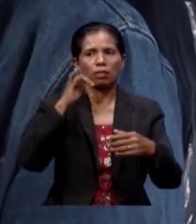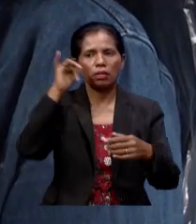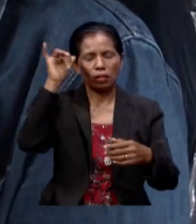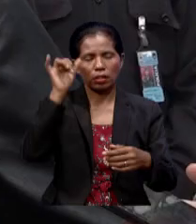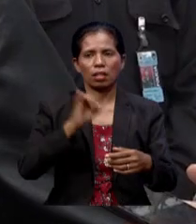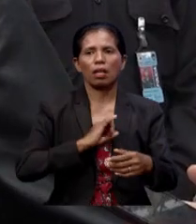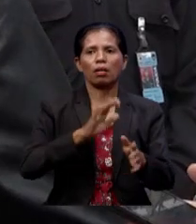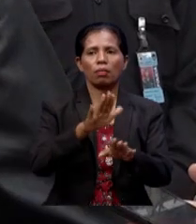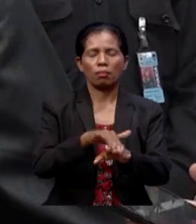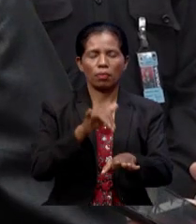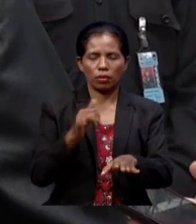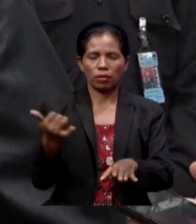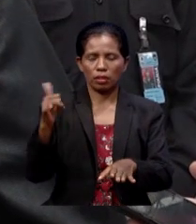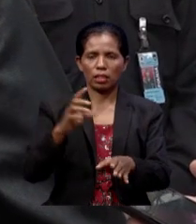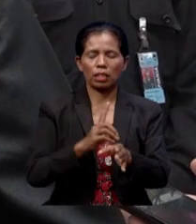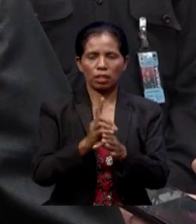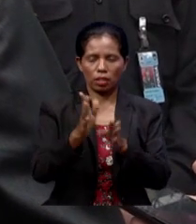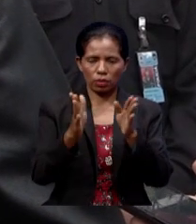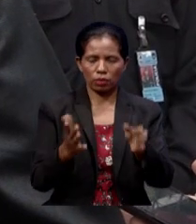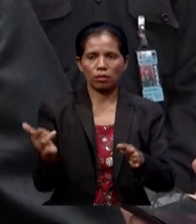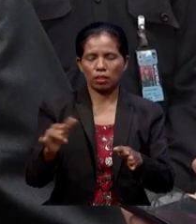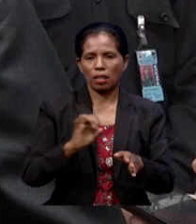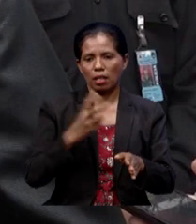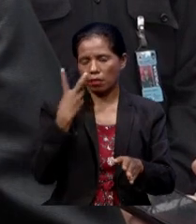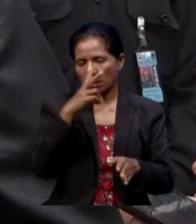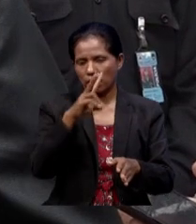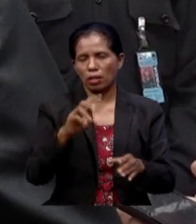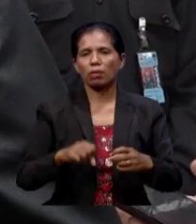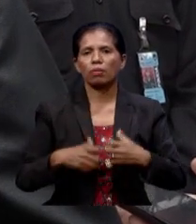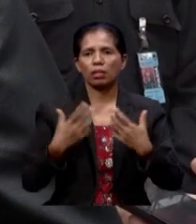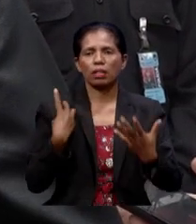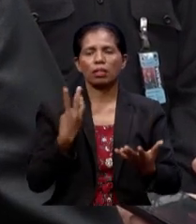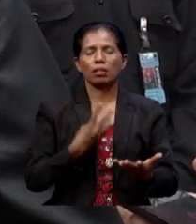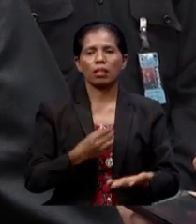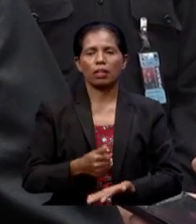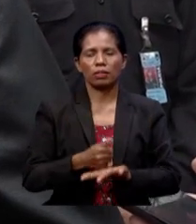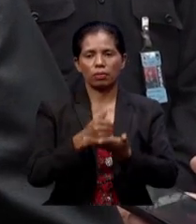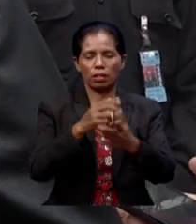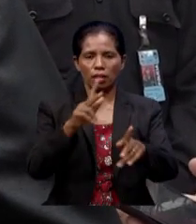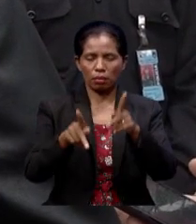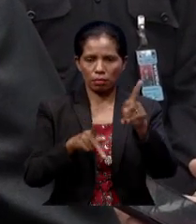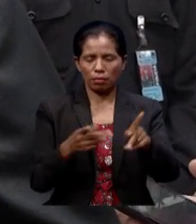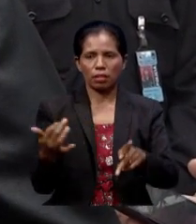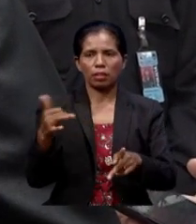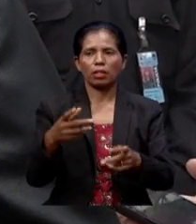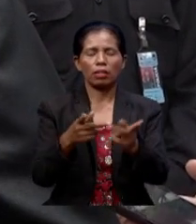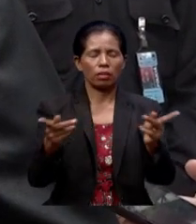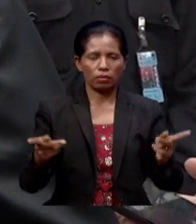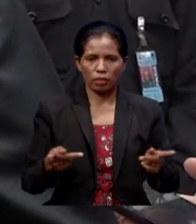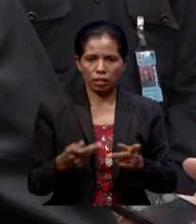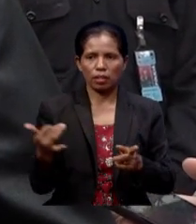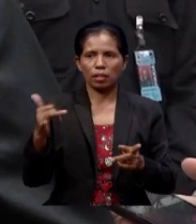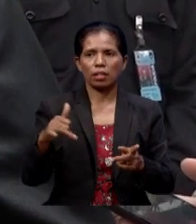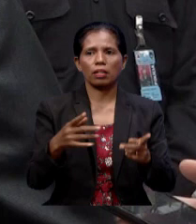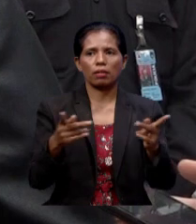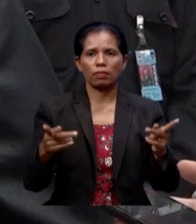convida sira, diretor sira ami hare o insame ita tende tania maluk sira ne fati stacionamento ia fati